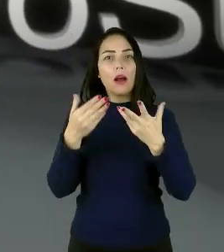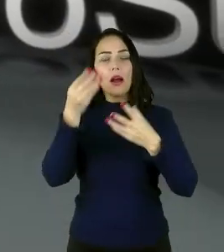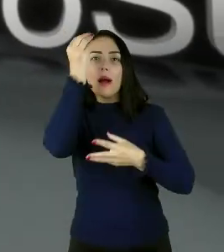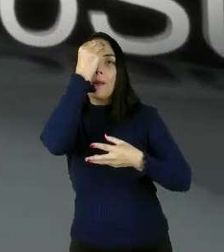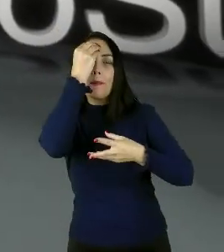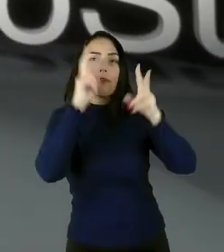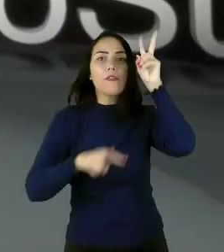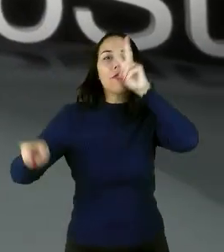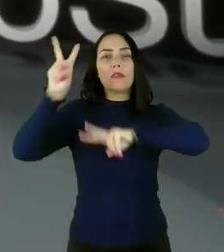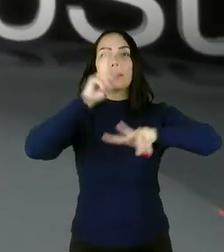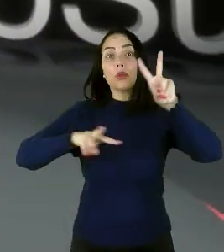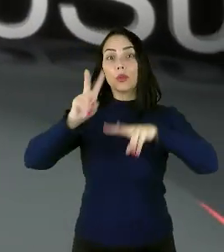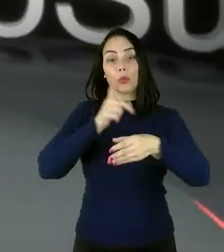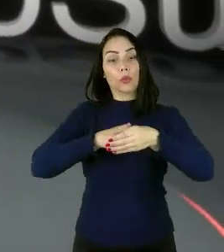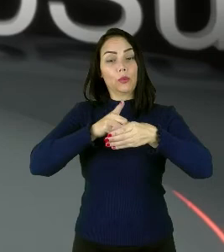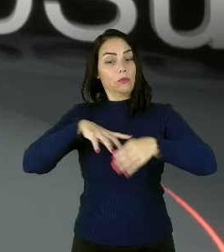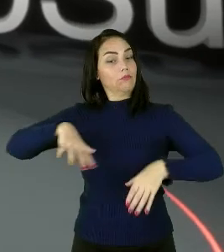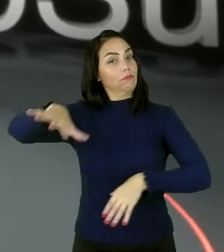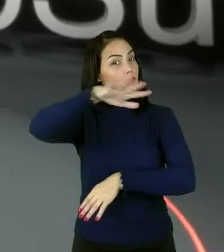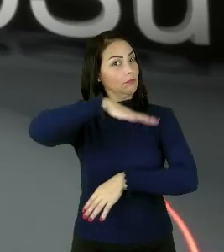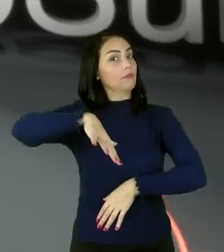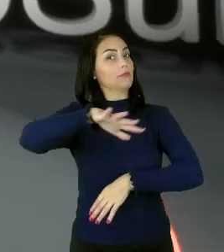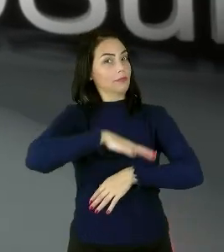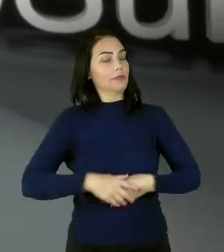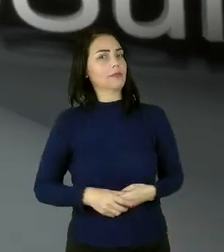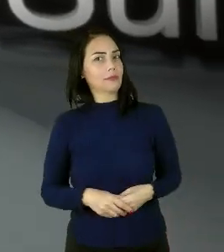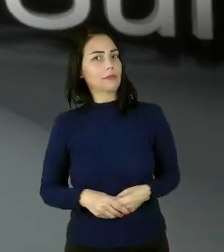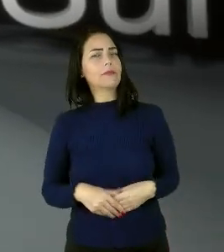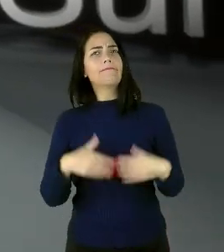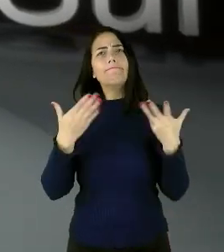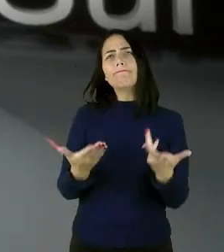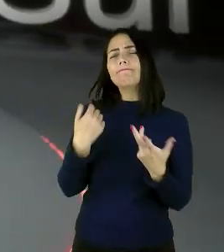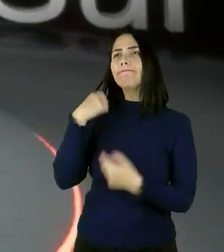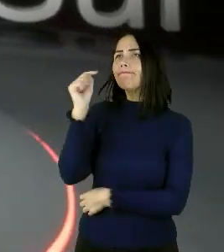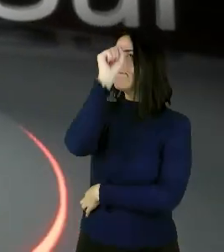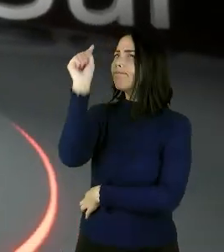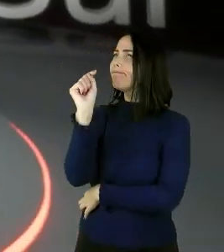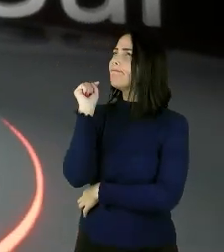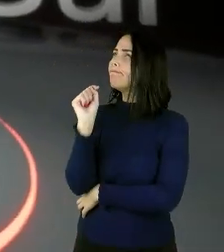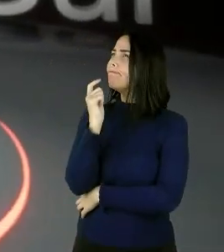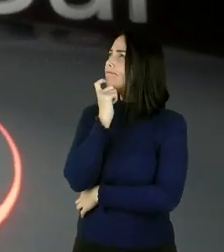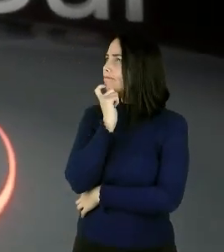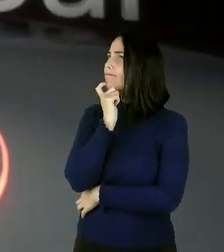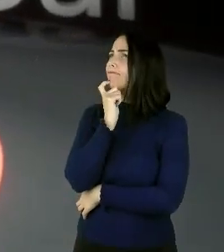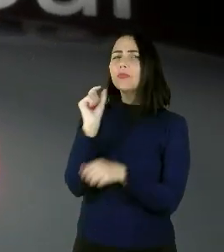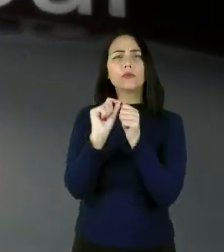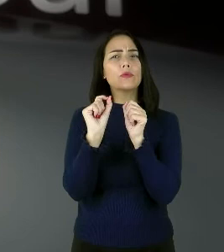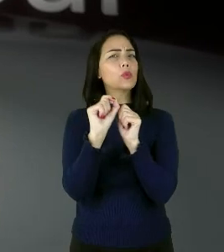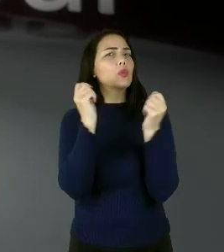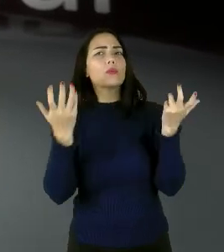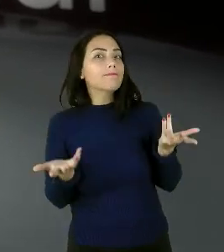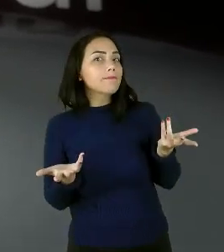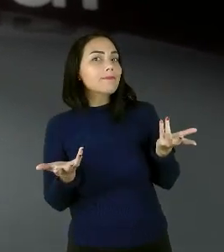memórias visuais da nossa cidade e região Me fale um dilema O que fazer com todo esse